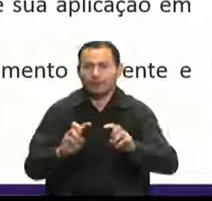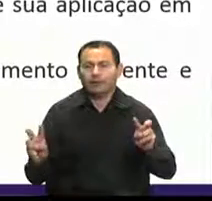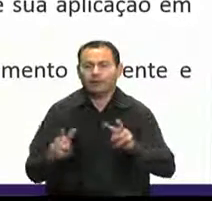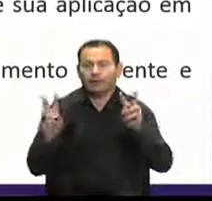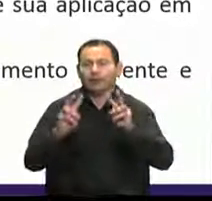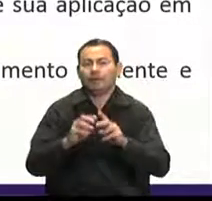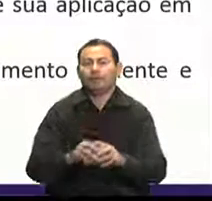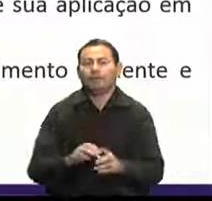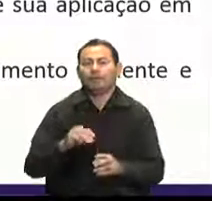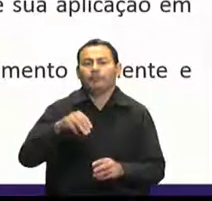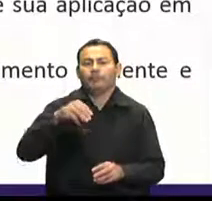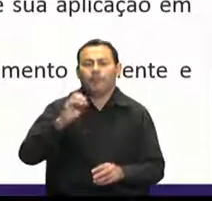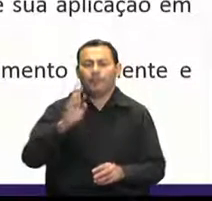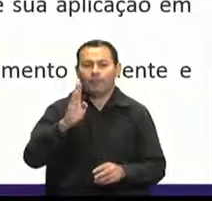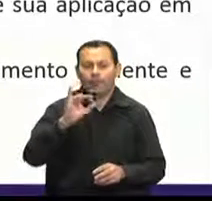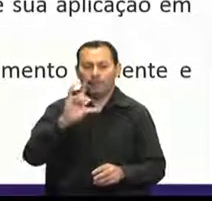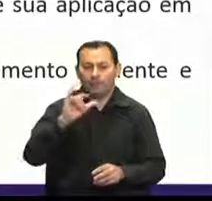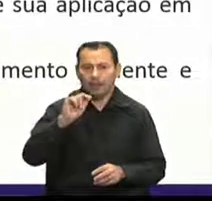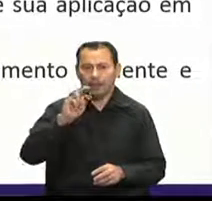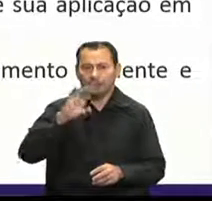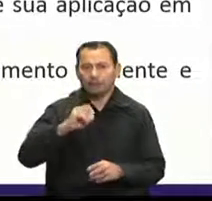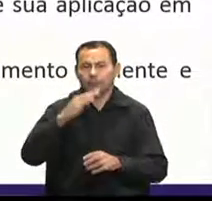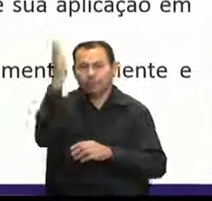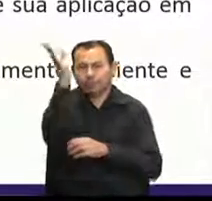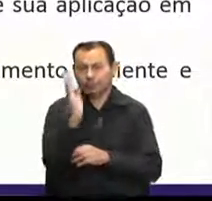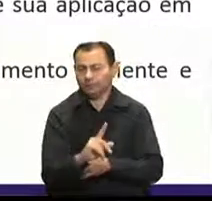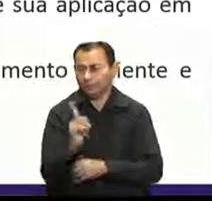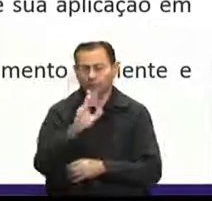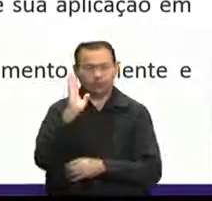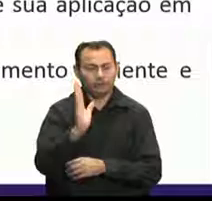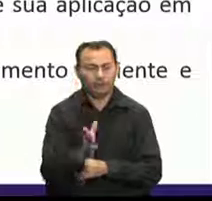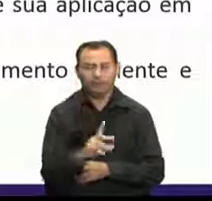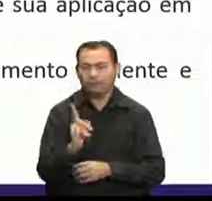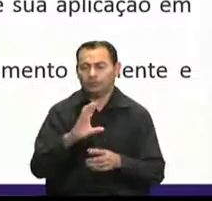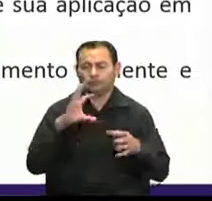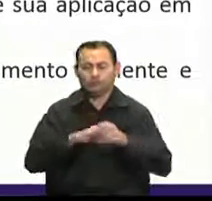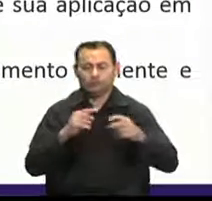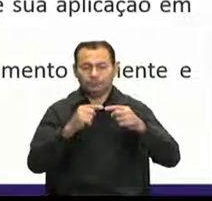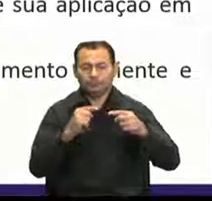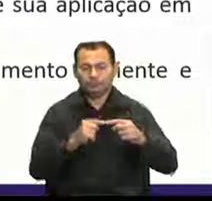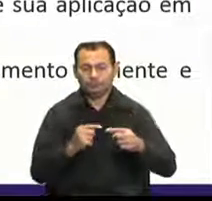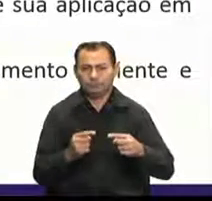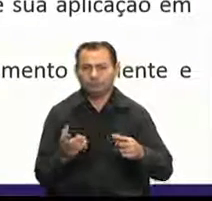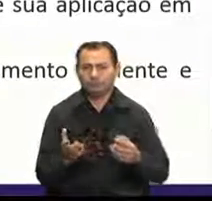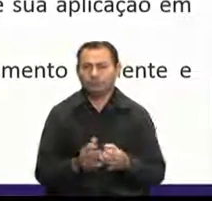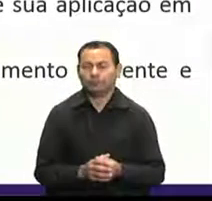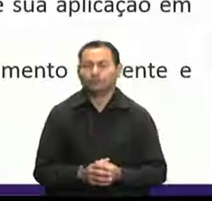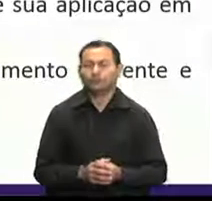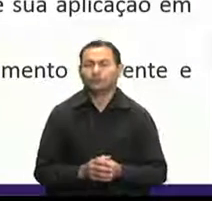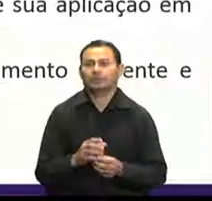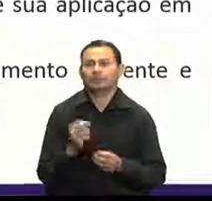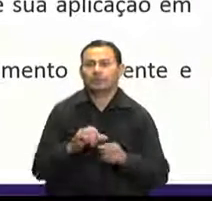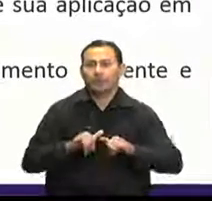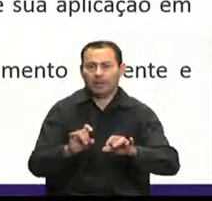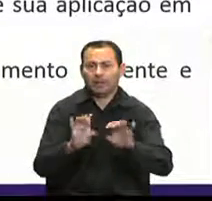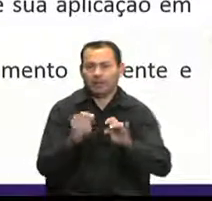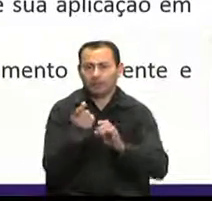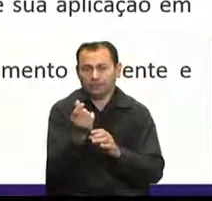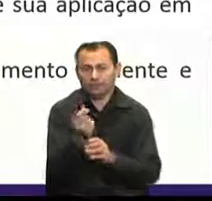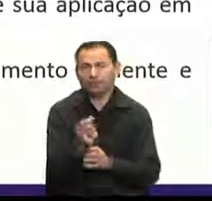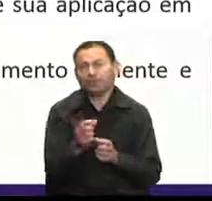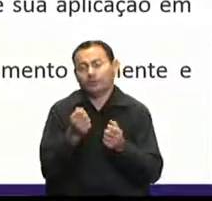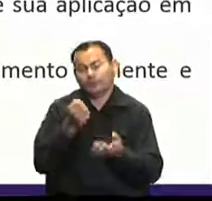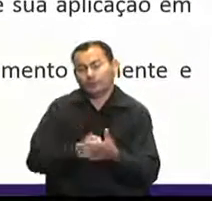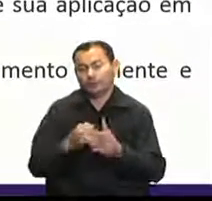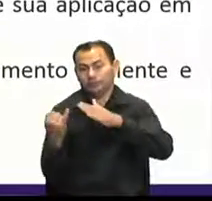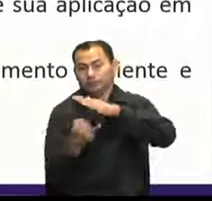valores mobiliários no brasil não é já não está relacionado aos mercado financeiro